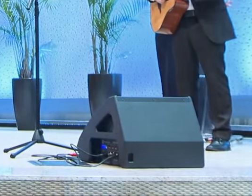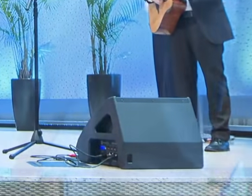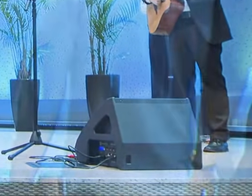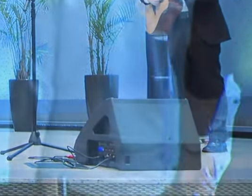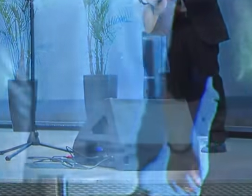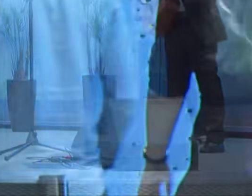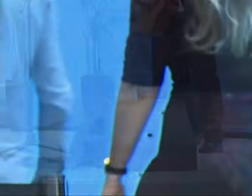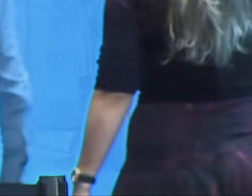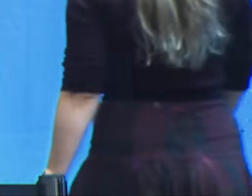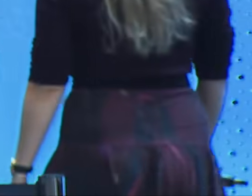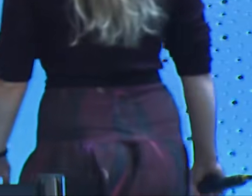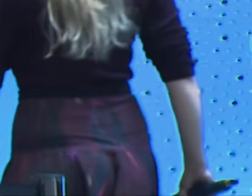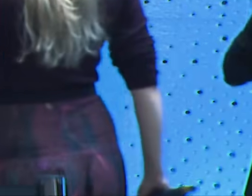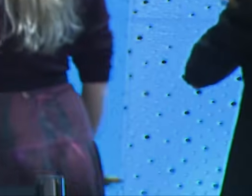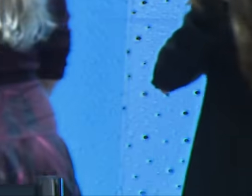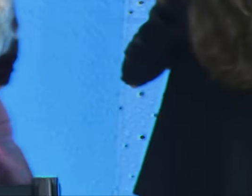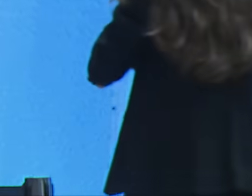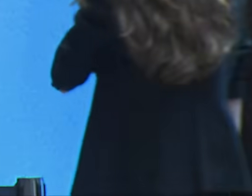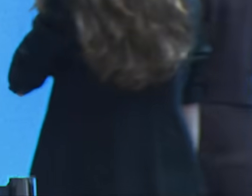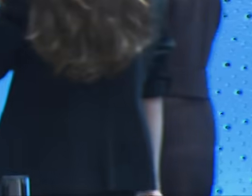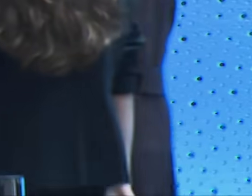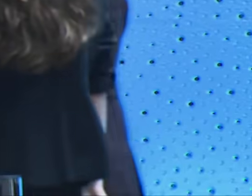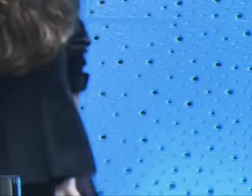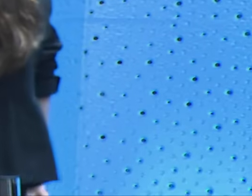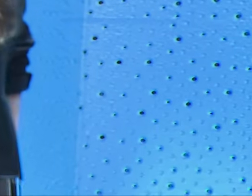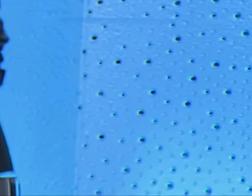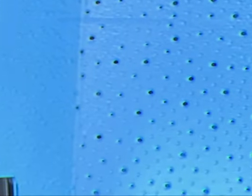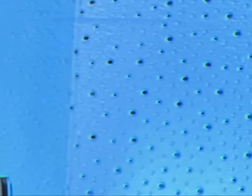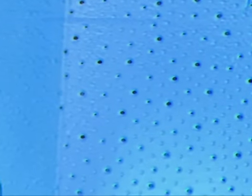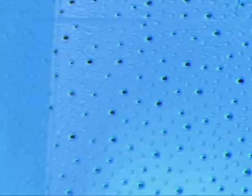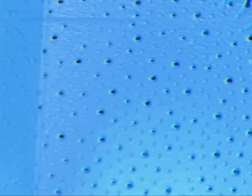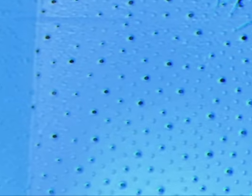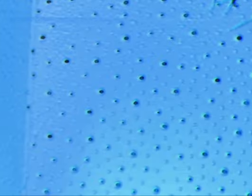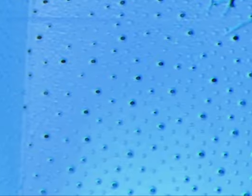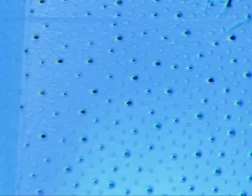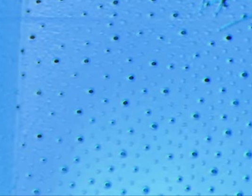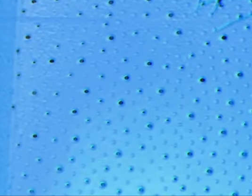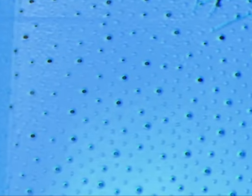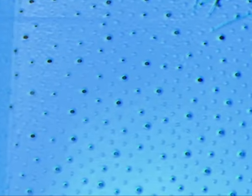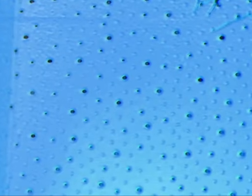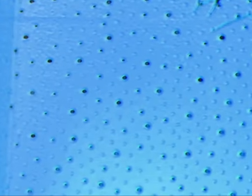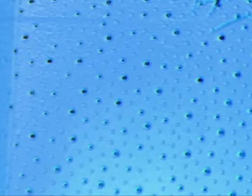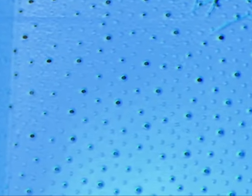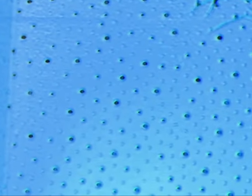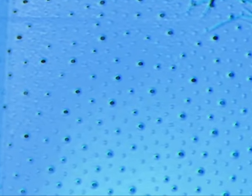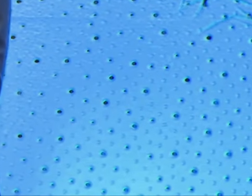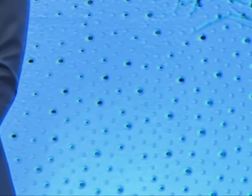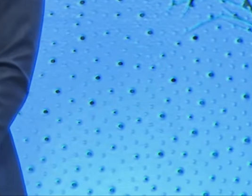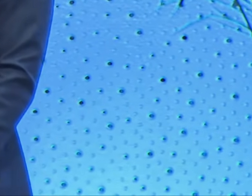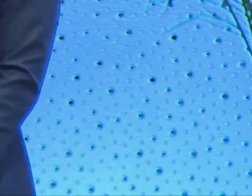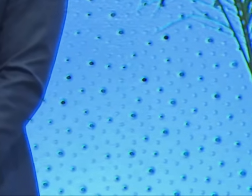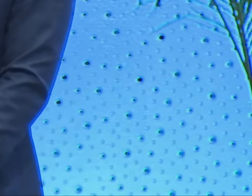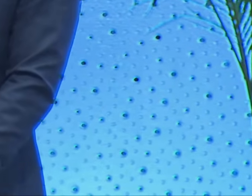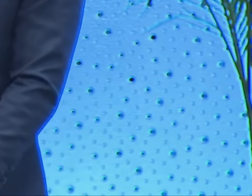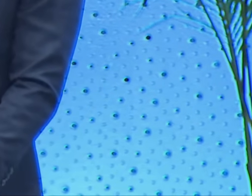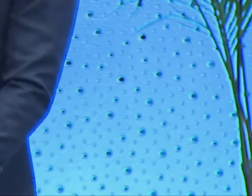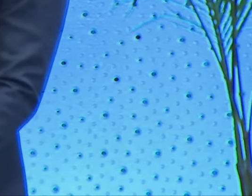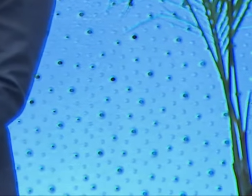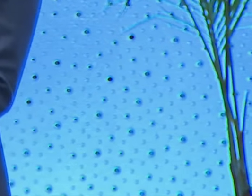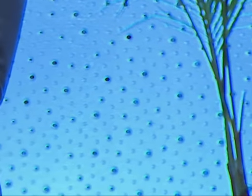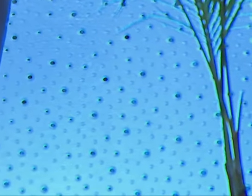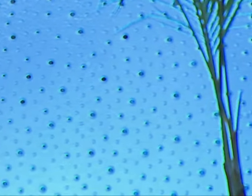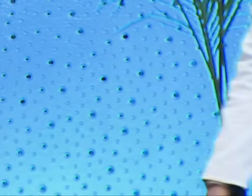Deus por tudo aquilo que Ele é e tem feito por nós. Nós vamos orar nesse momento uma vez